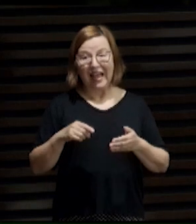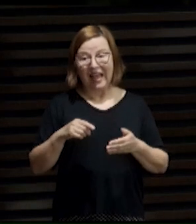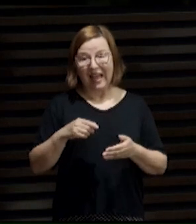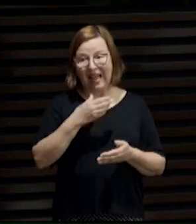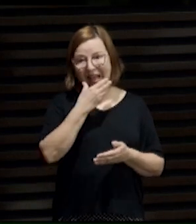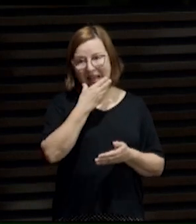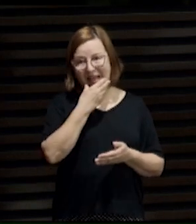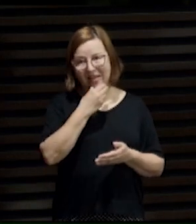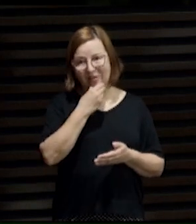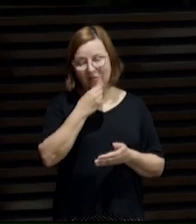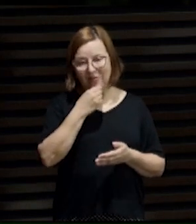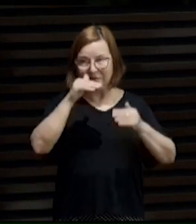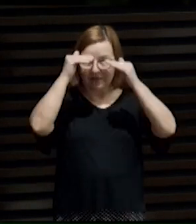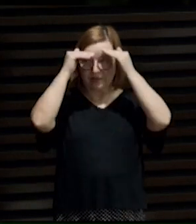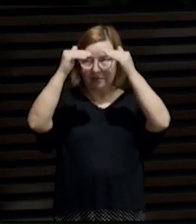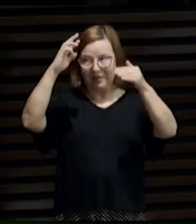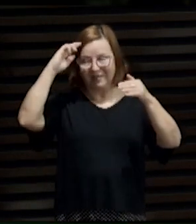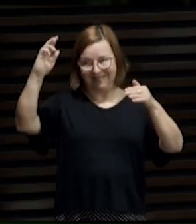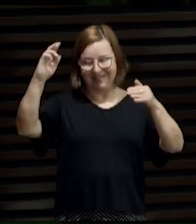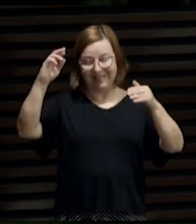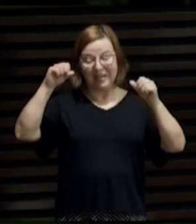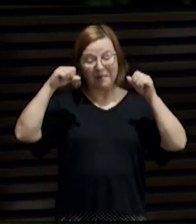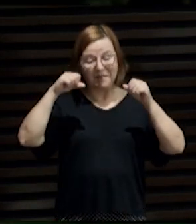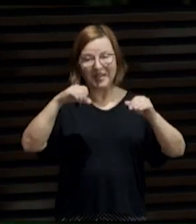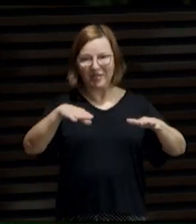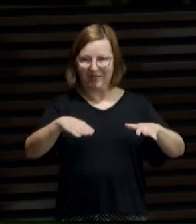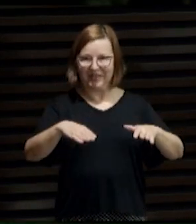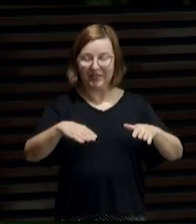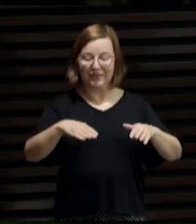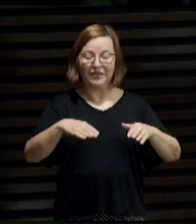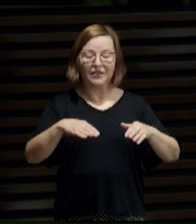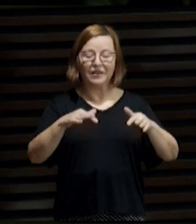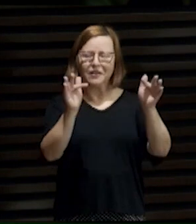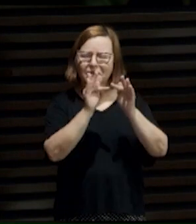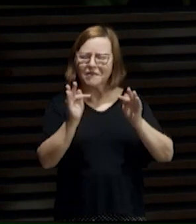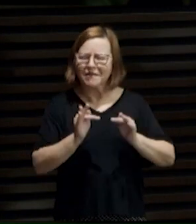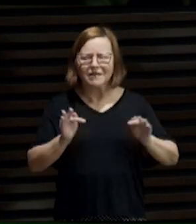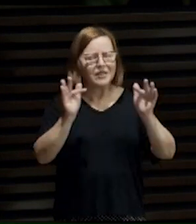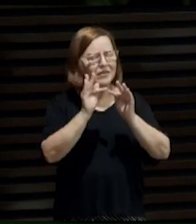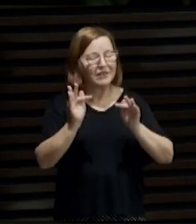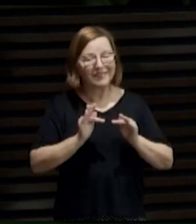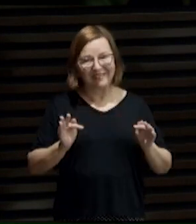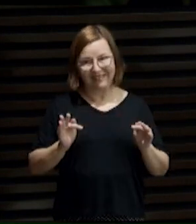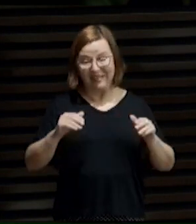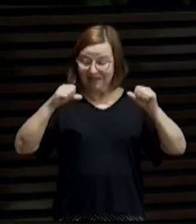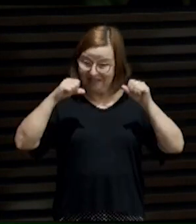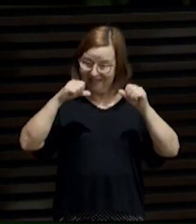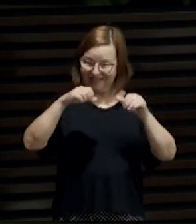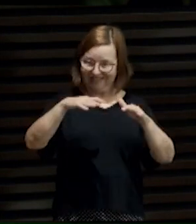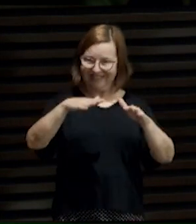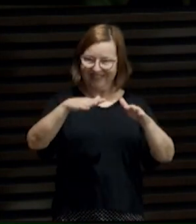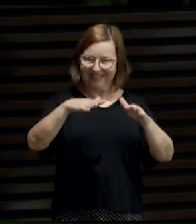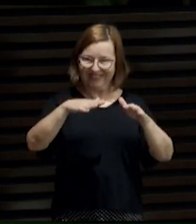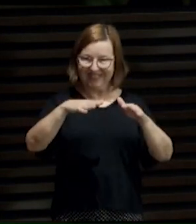teme ao Senhor. Bem-aventurado, feliz, muito feliz, abençoado